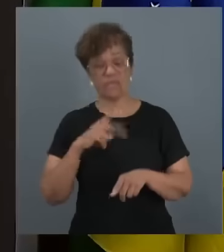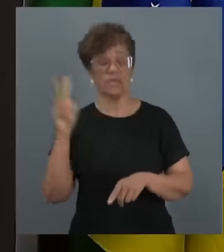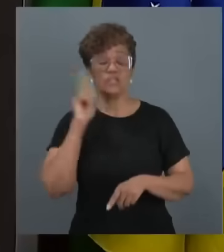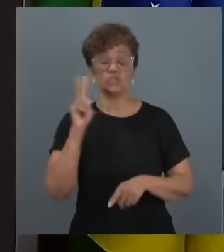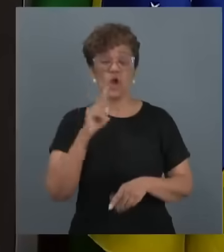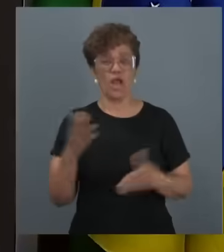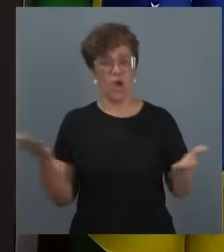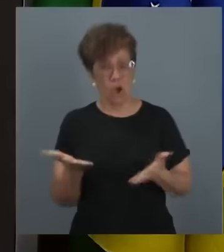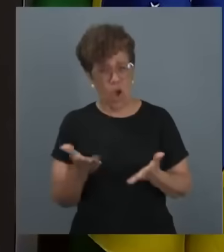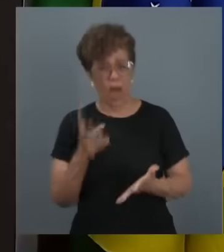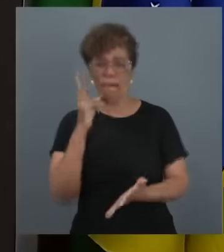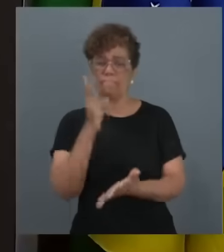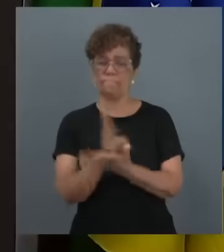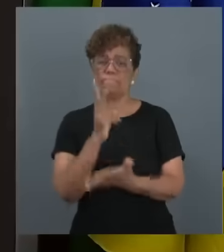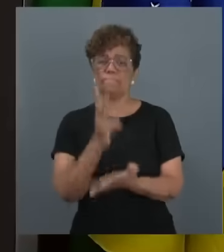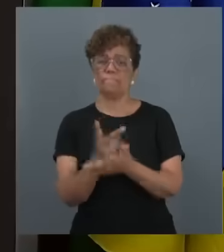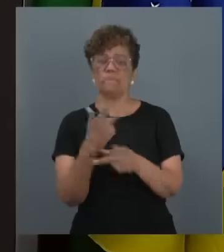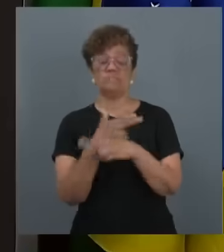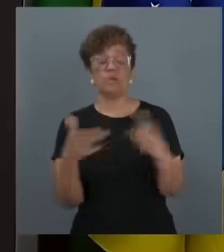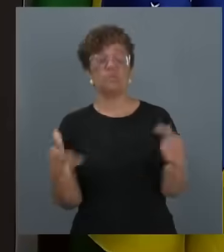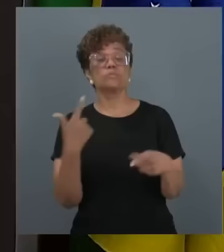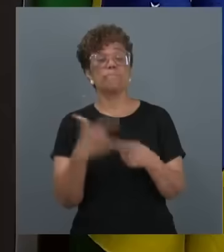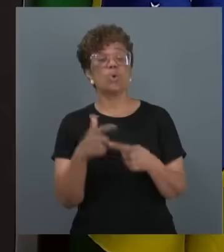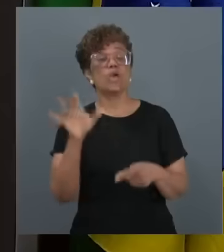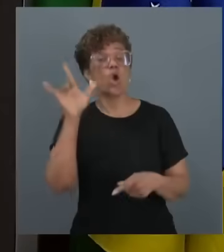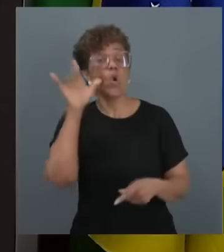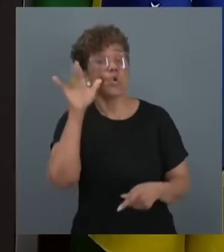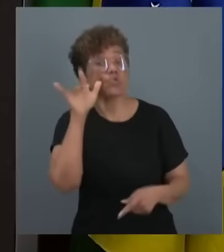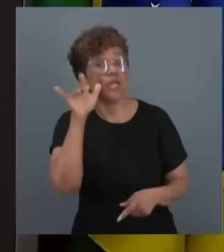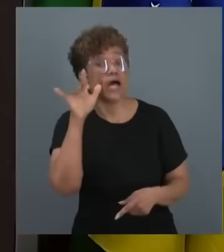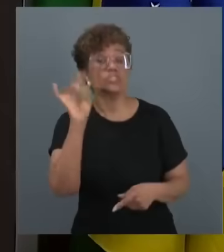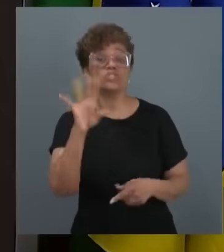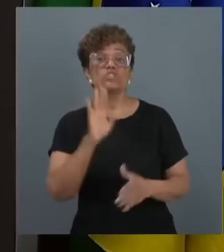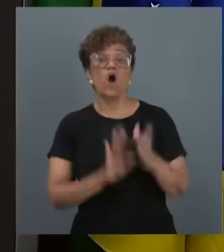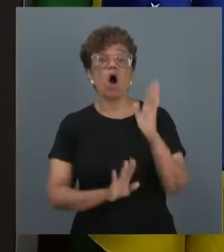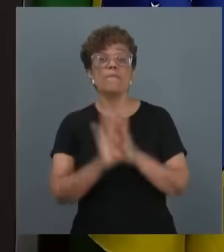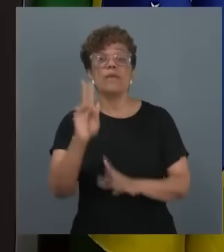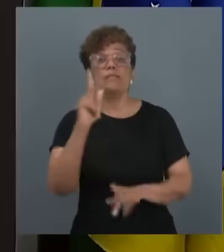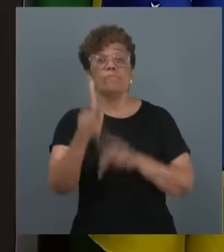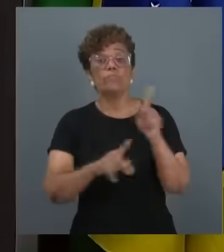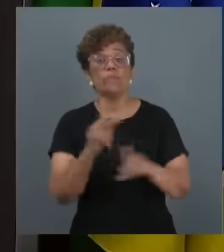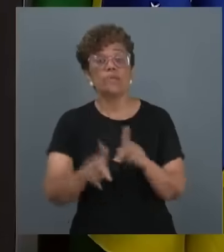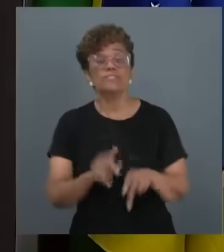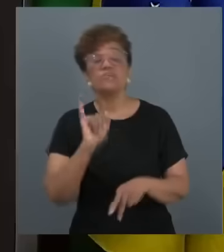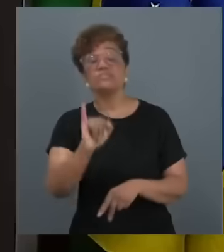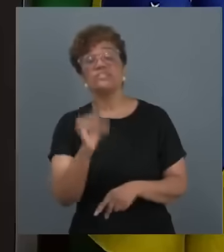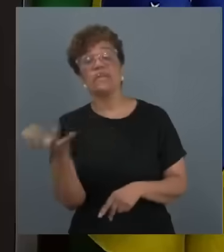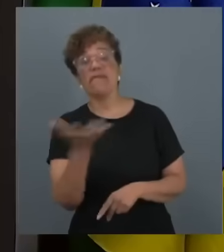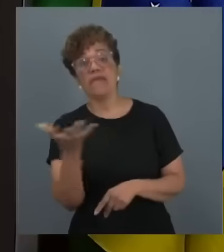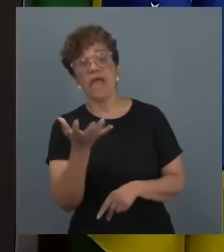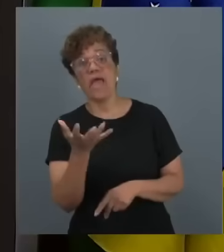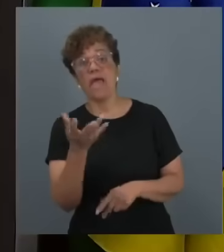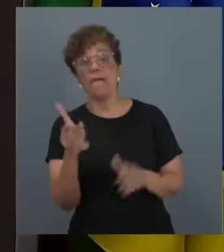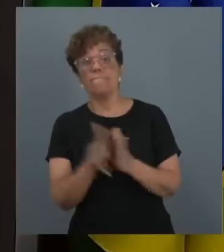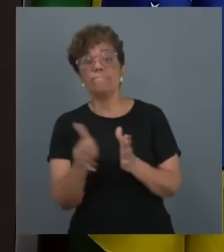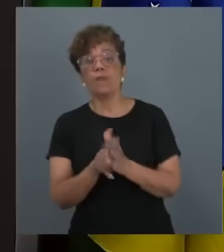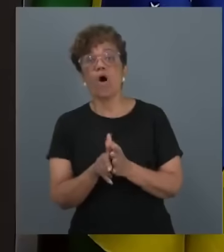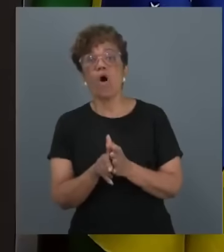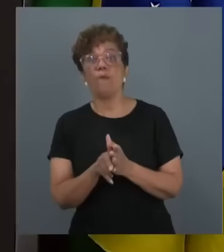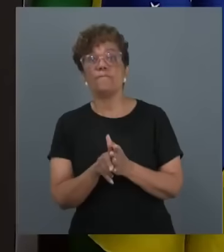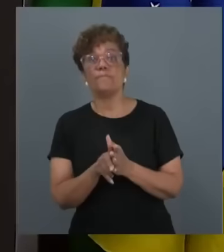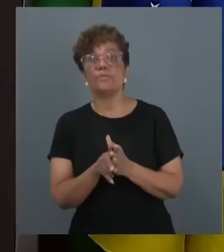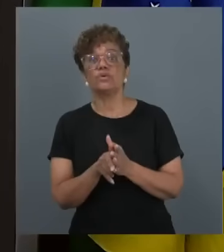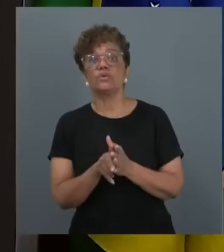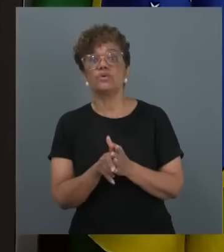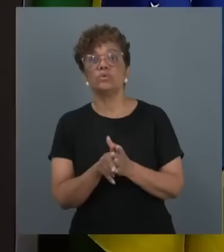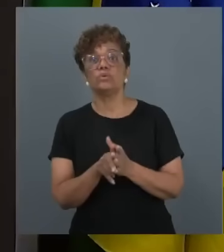coisa, porque a curiosidade só aumenta da população quando se quer censurar a liberdade